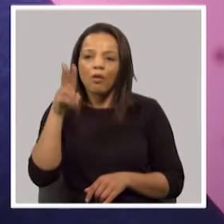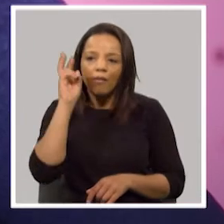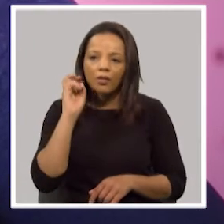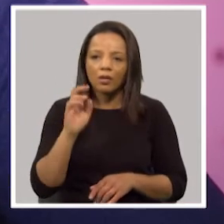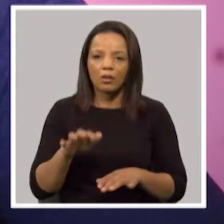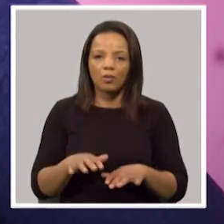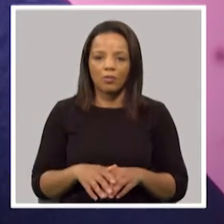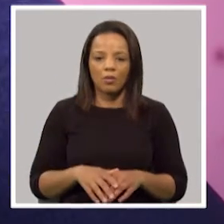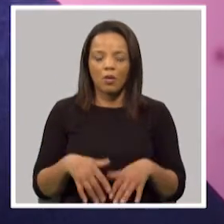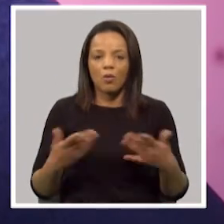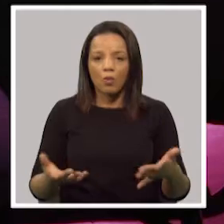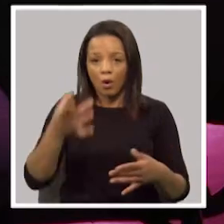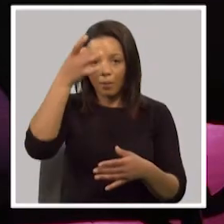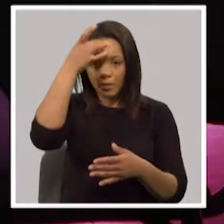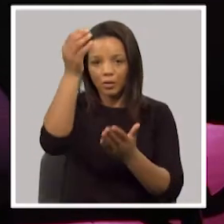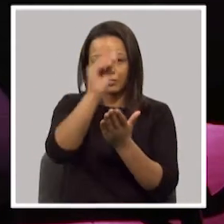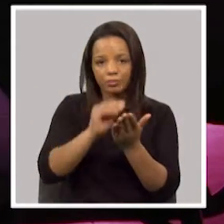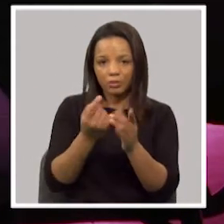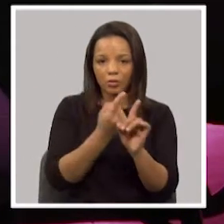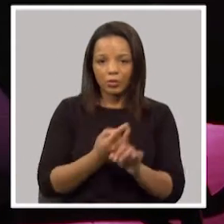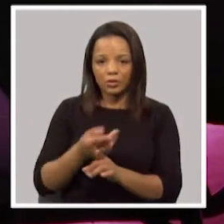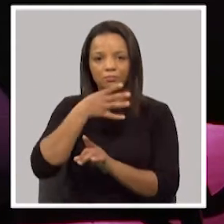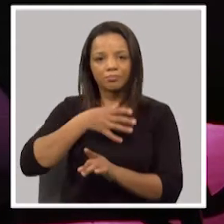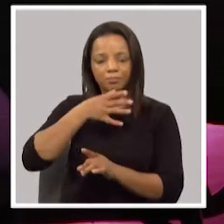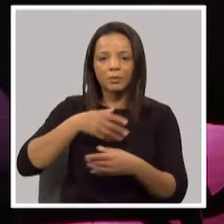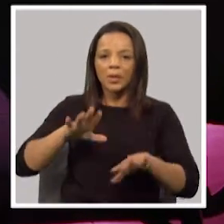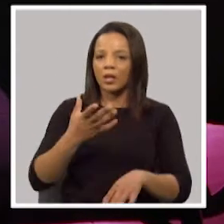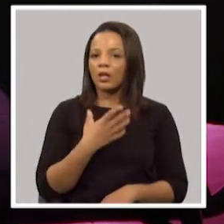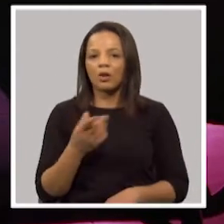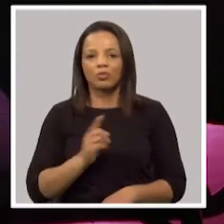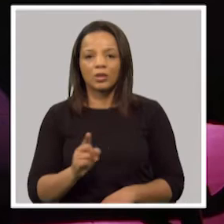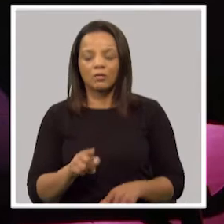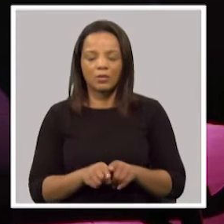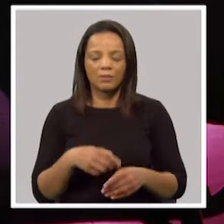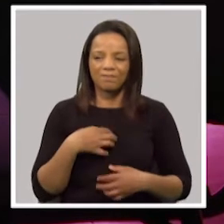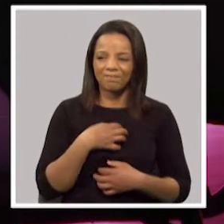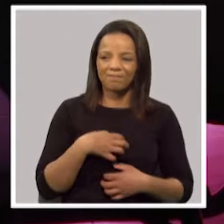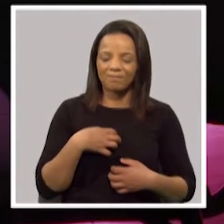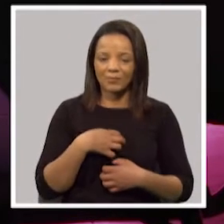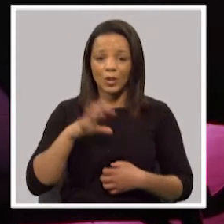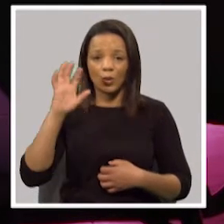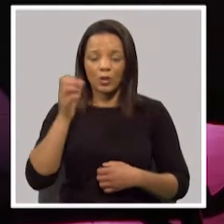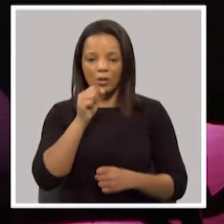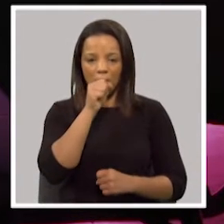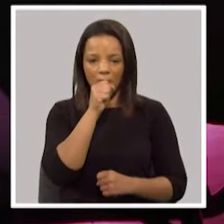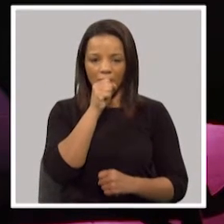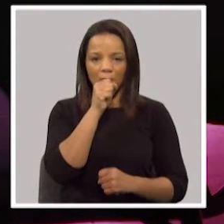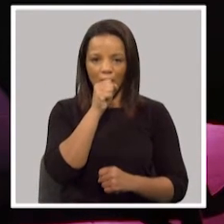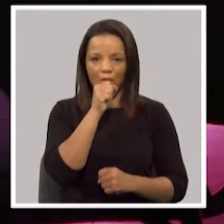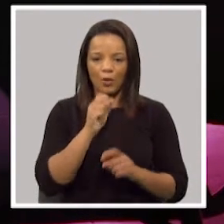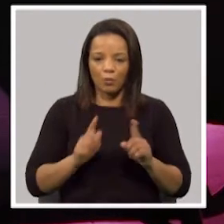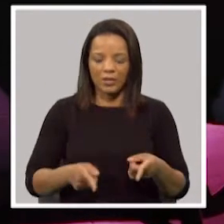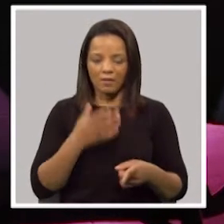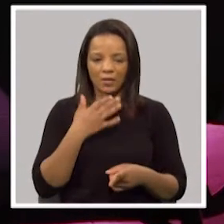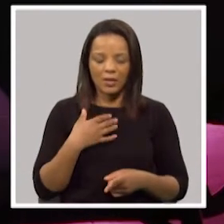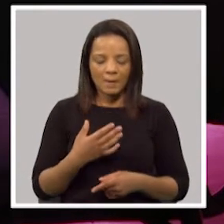ouviam, gostava do feedback e dos comentários que recebia, mas não gostava do desconforto que sentia quando abria o microfone.